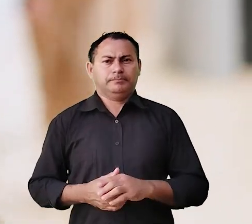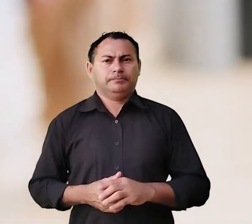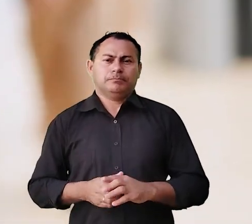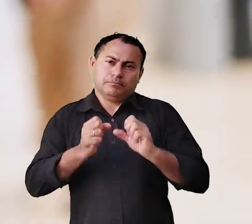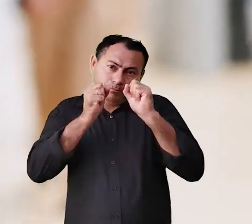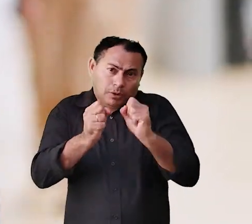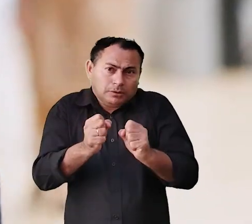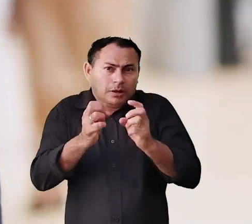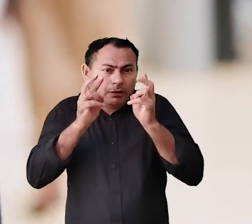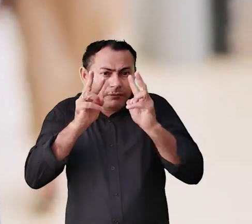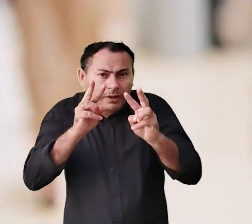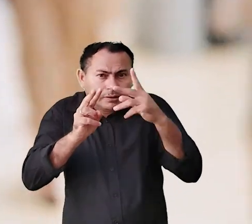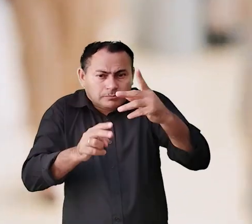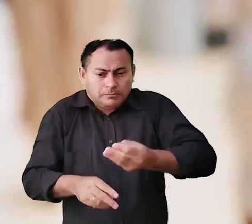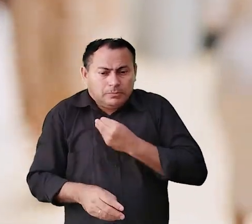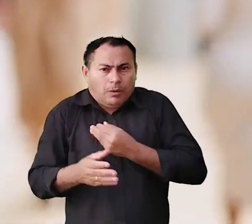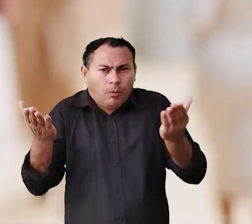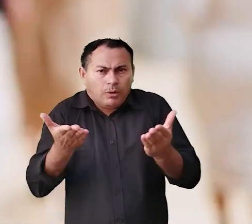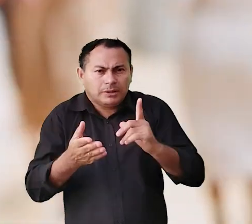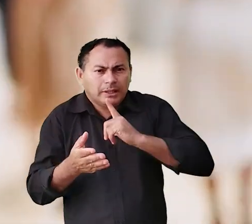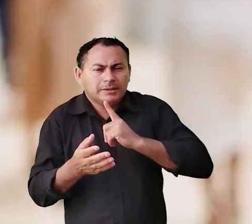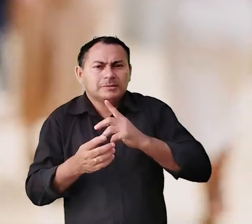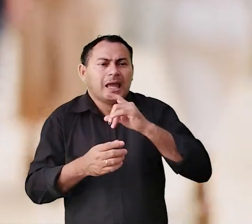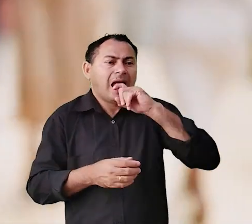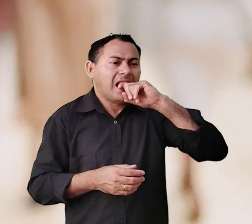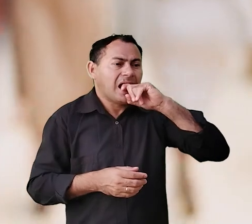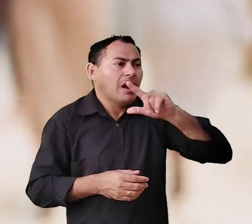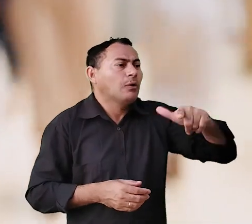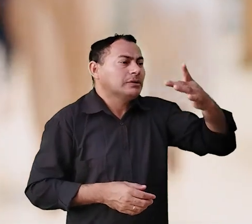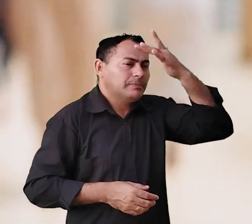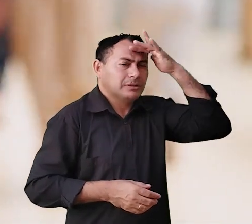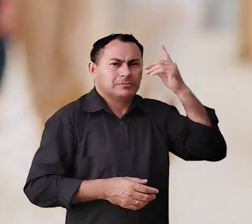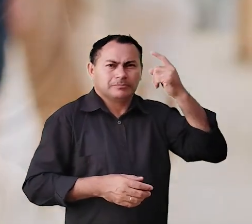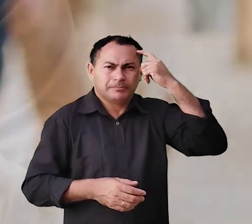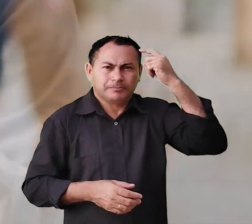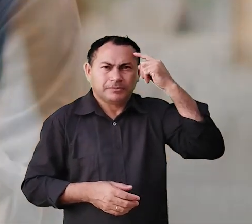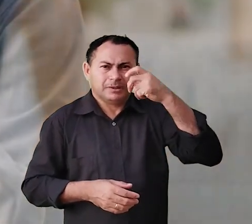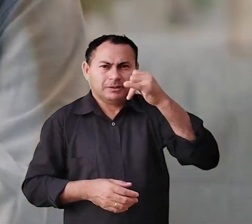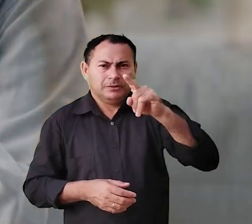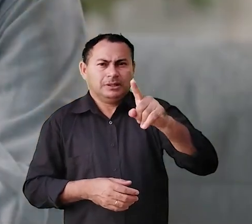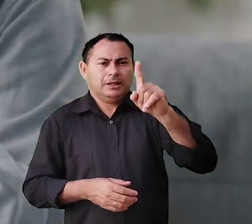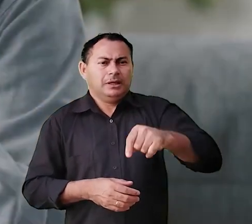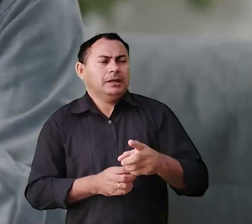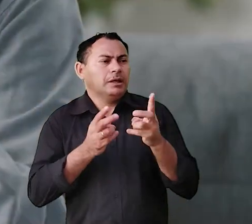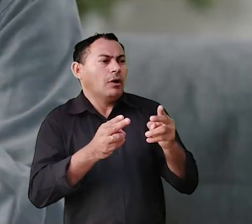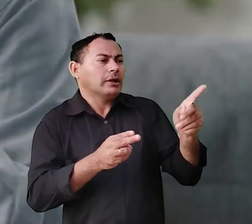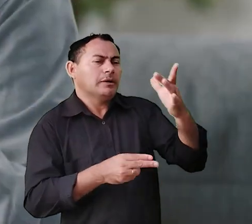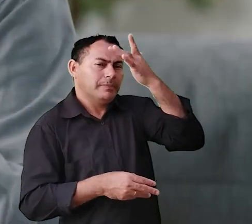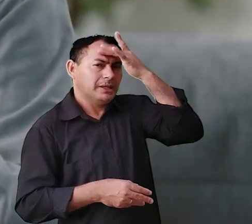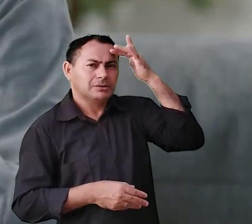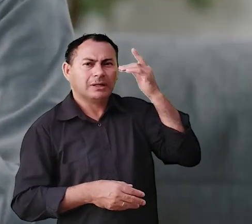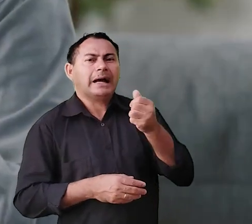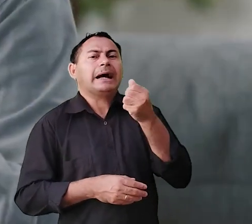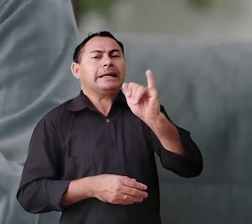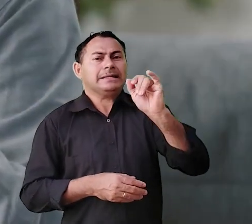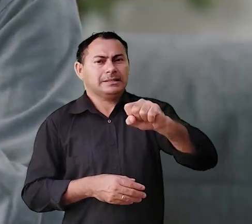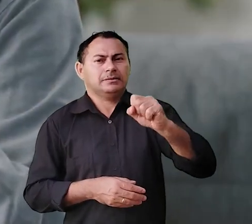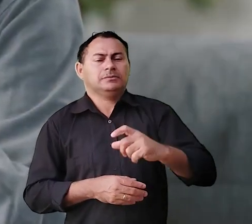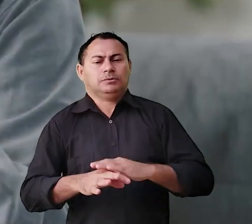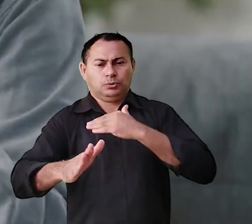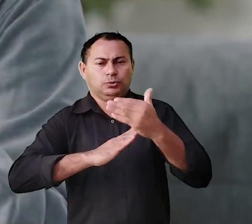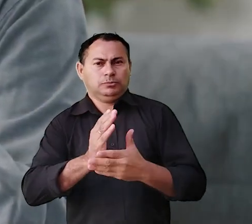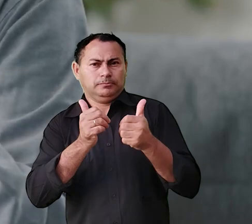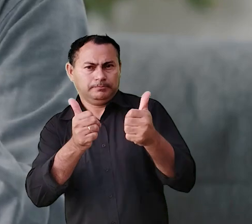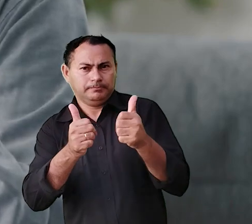mim. Pode ser que olhando para a sua vida hoje você tenha inveja de outras pessoas, pensando que se você fosse como aquela pessoa, aí